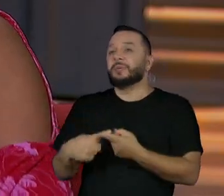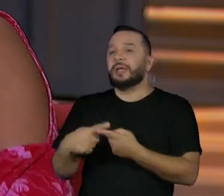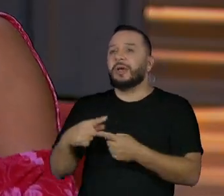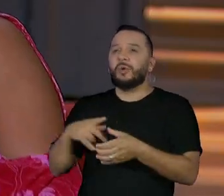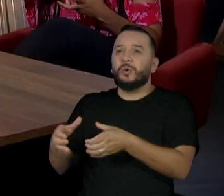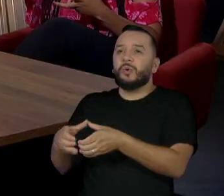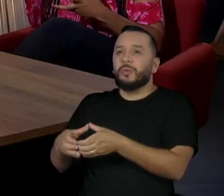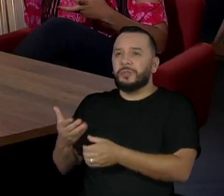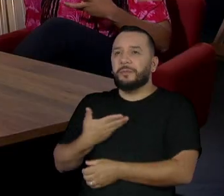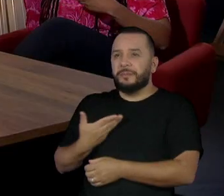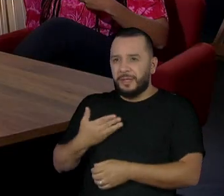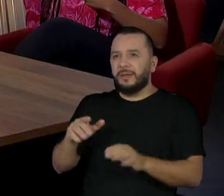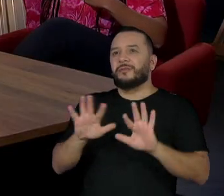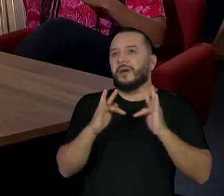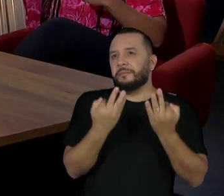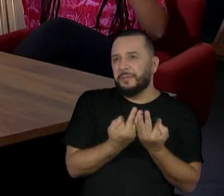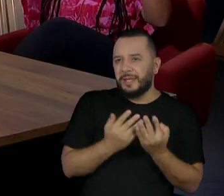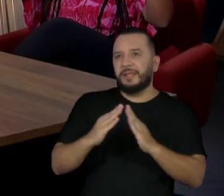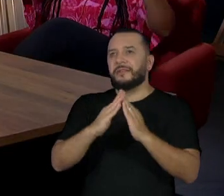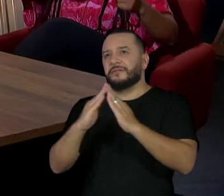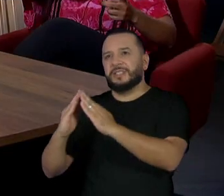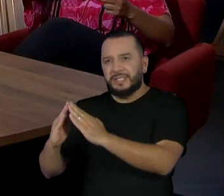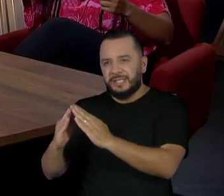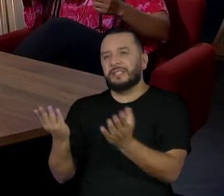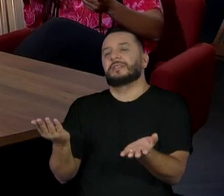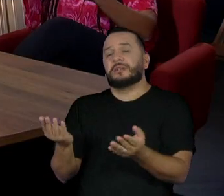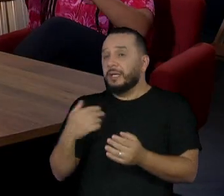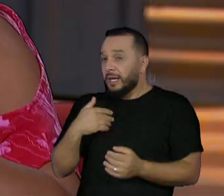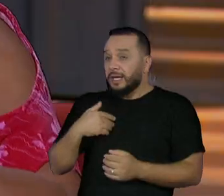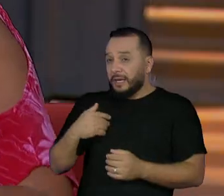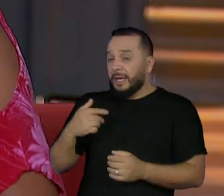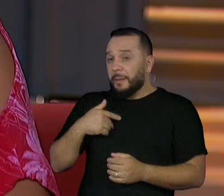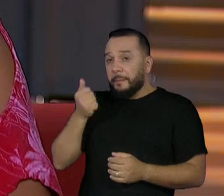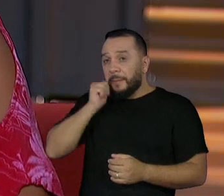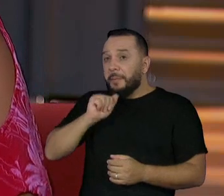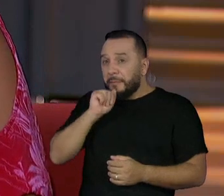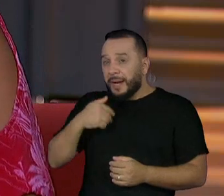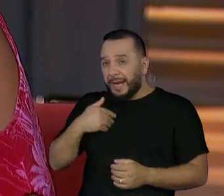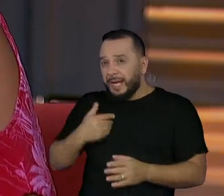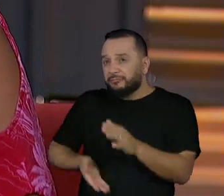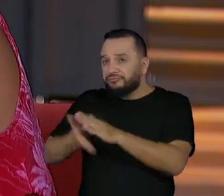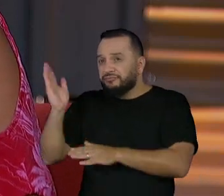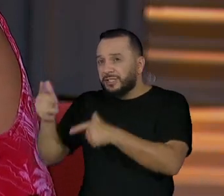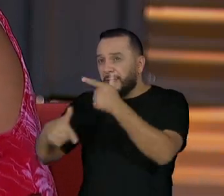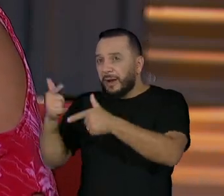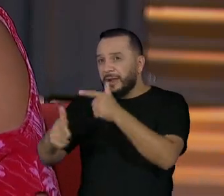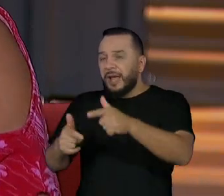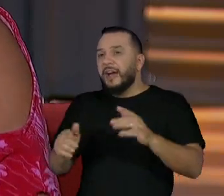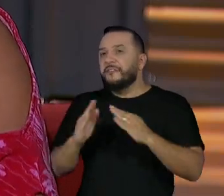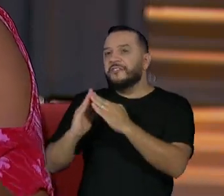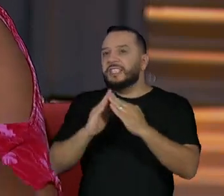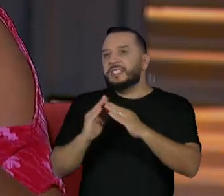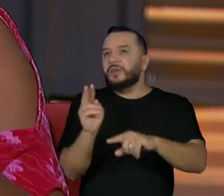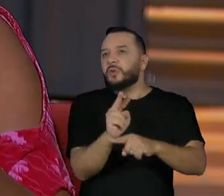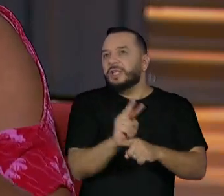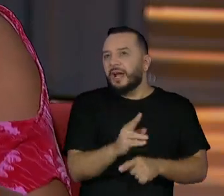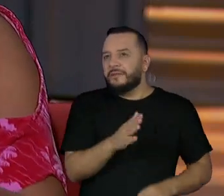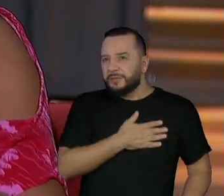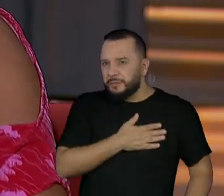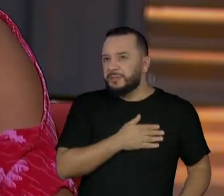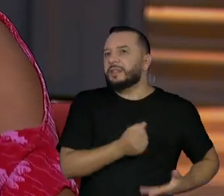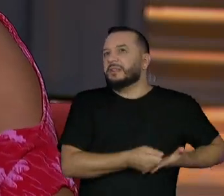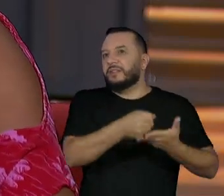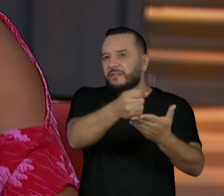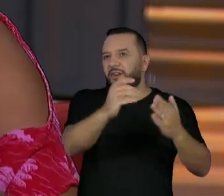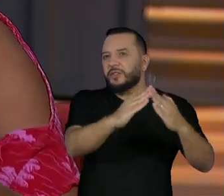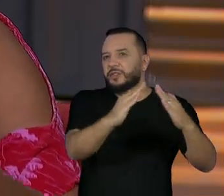tanto da minha família quanto de vizinhos, de pessoas que quando a minha mãe precisava trabalhar, ficava comigo em casa, ia me levar para a escola, me